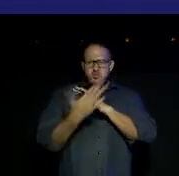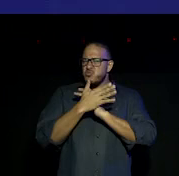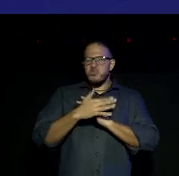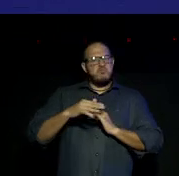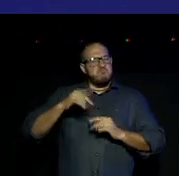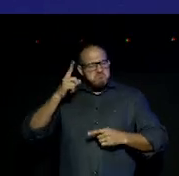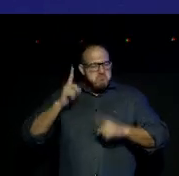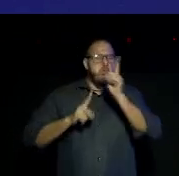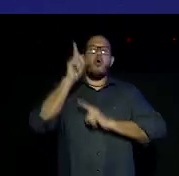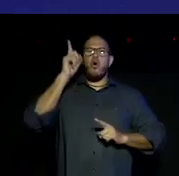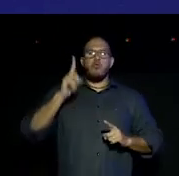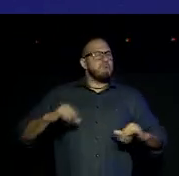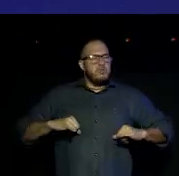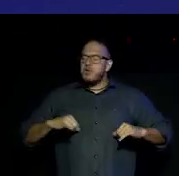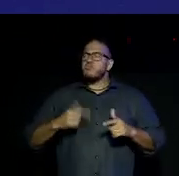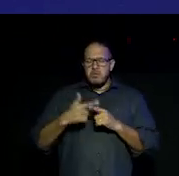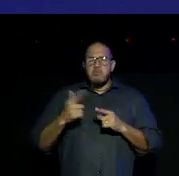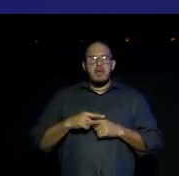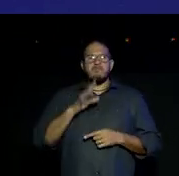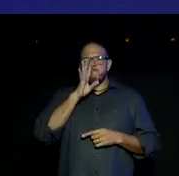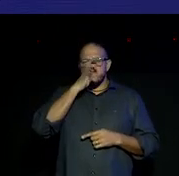foi barato, eu pagaria mais.